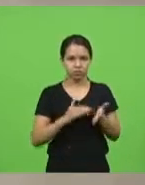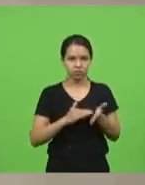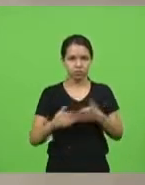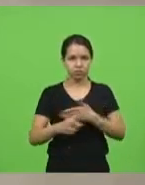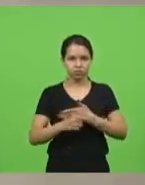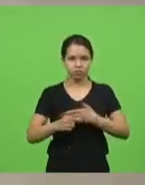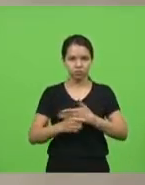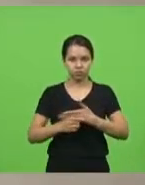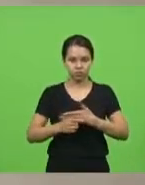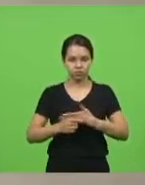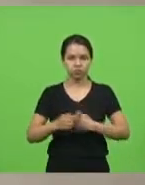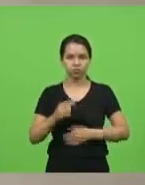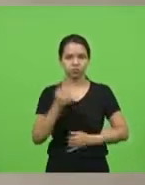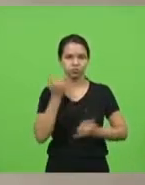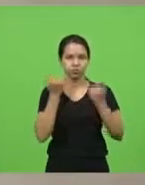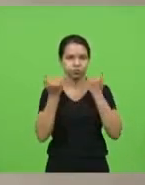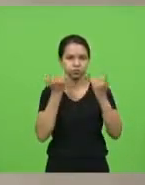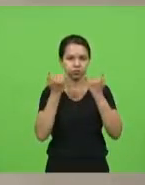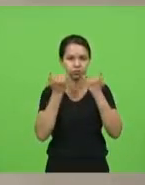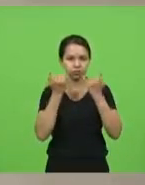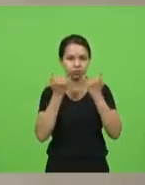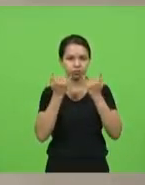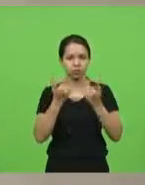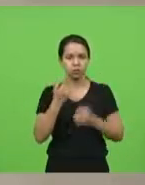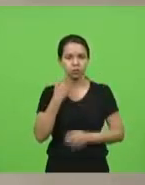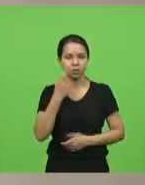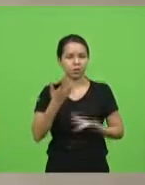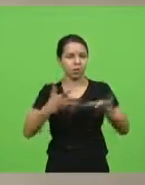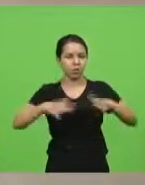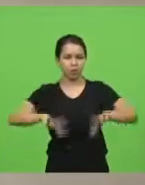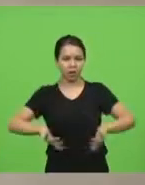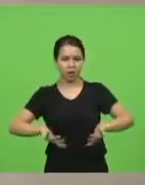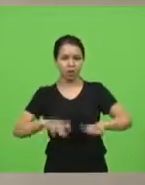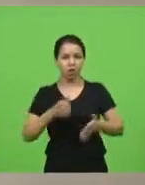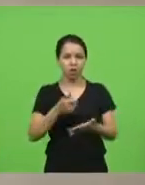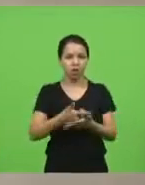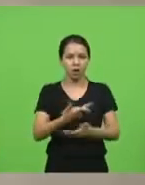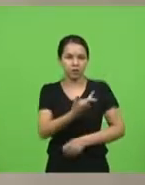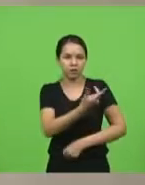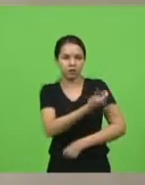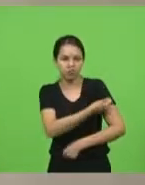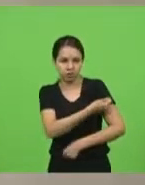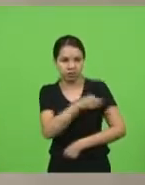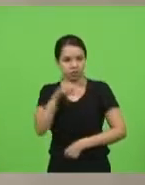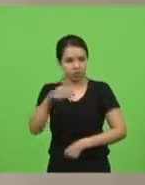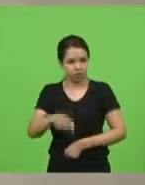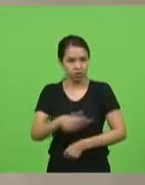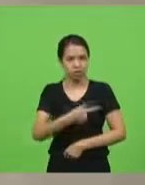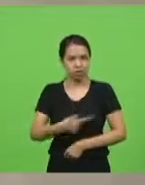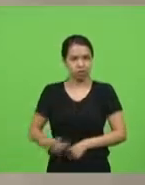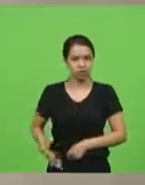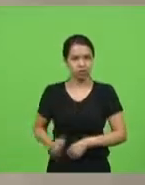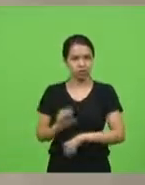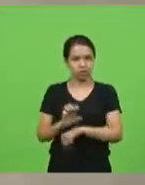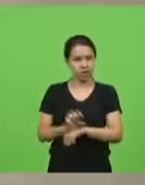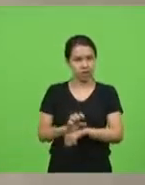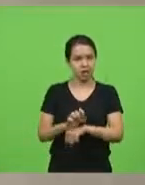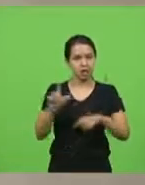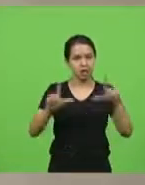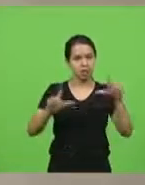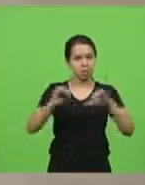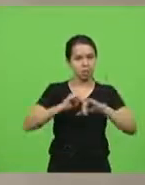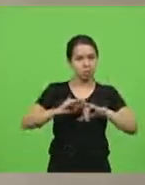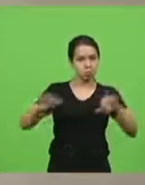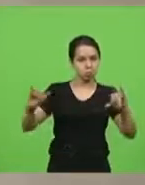Casa Civil informações acerca do desinteresse na aquisição de vacinas por parte do Governo do Estado, segundo a imprensa catarinense, em discussão,